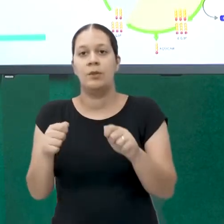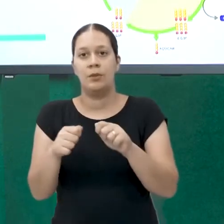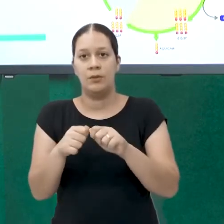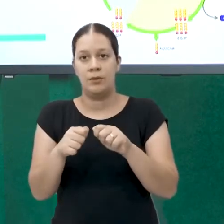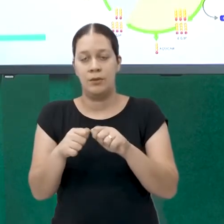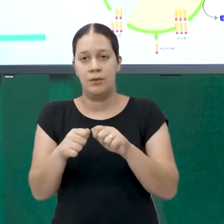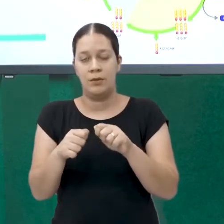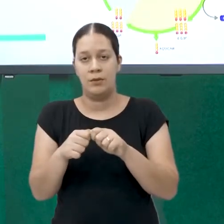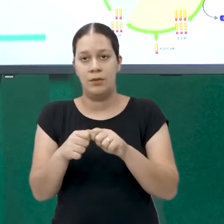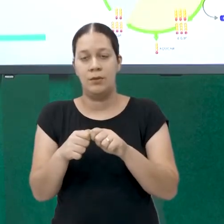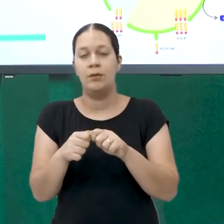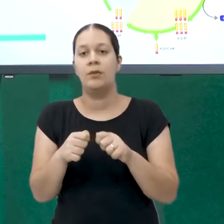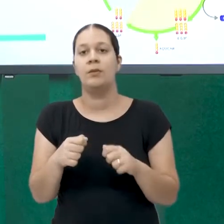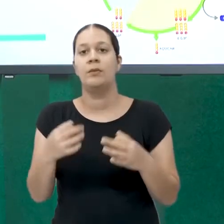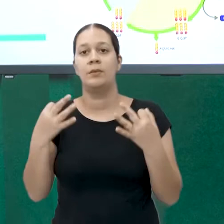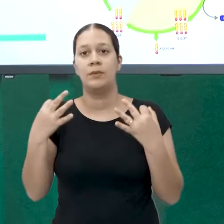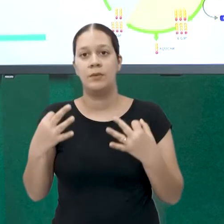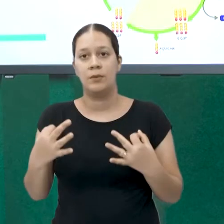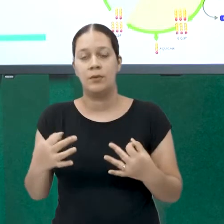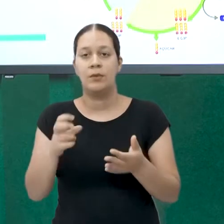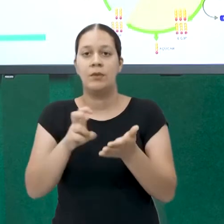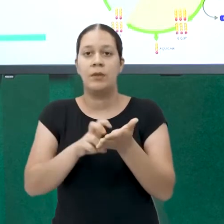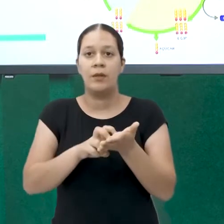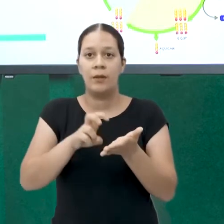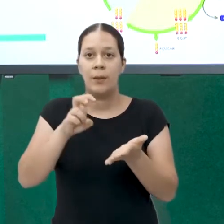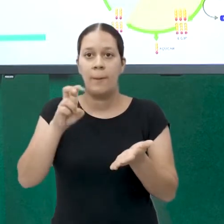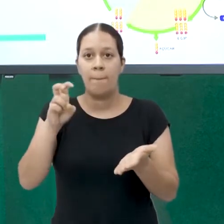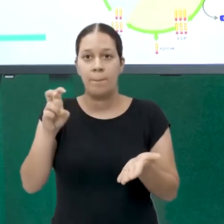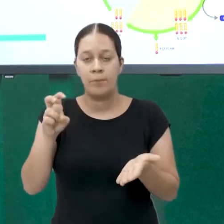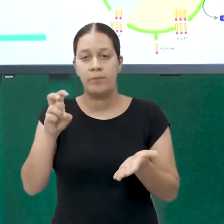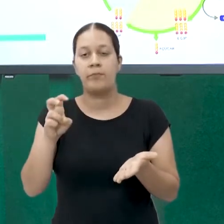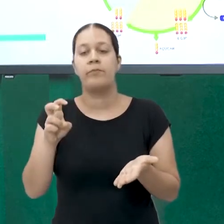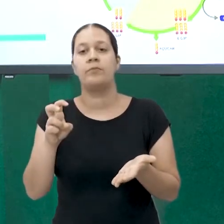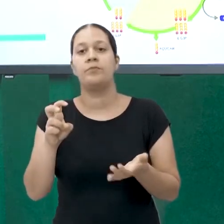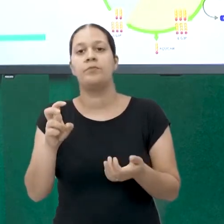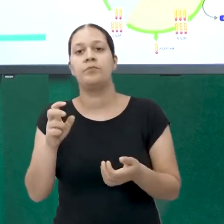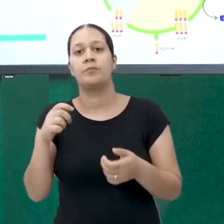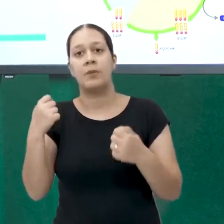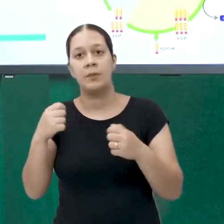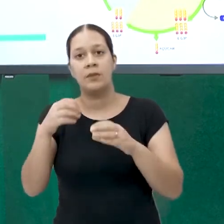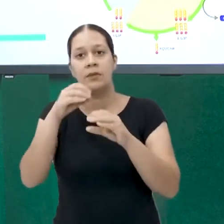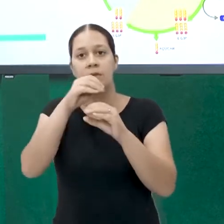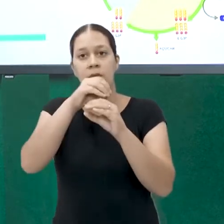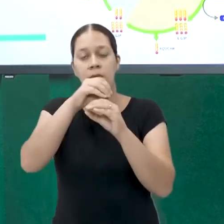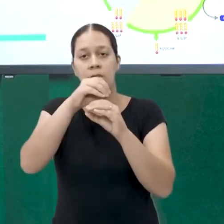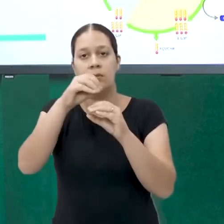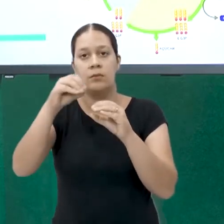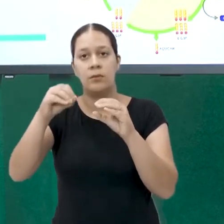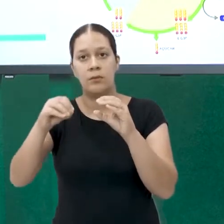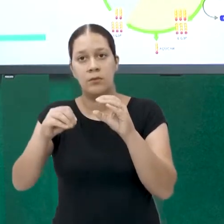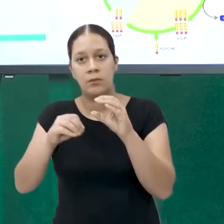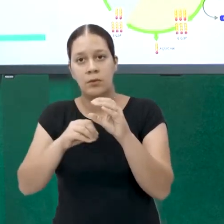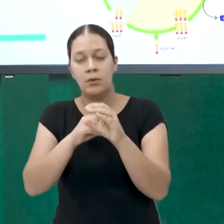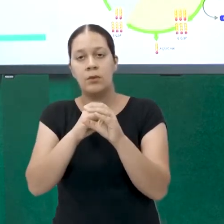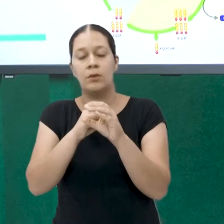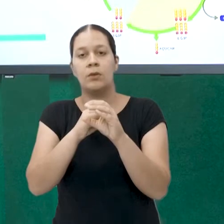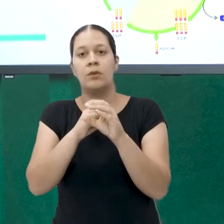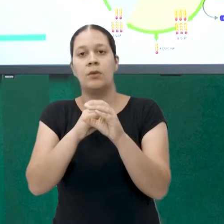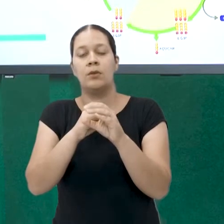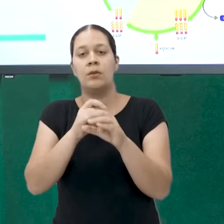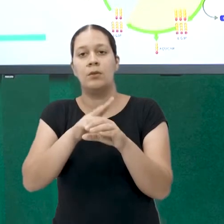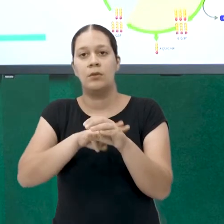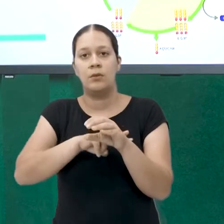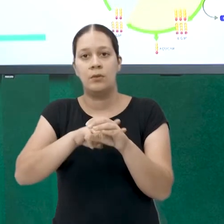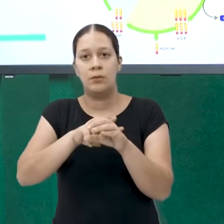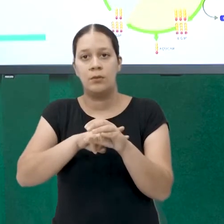a produção de alimento, tá? De manhã você tem que ficar ligado, por exemplo, nos cloroplastos,